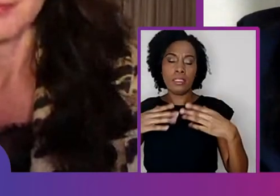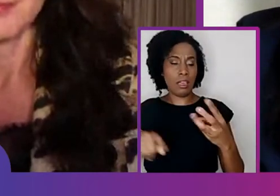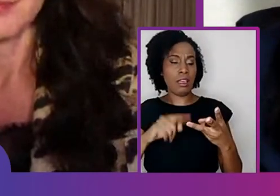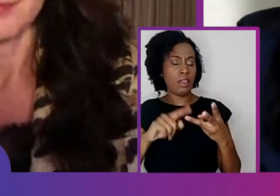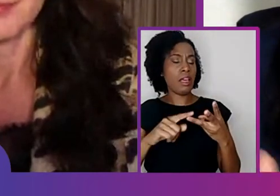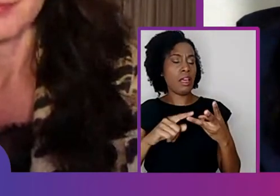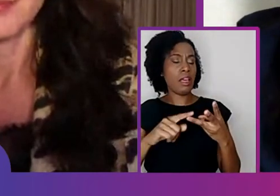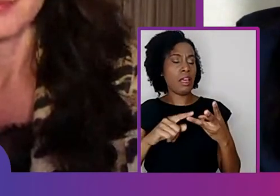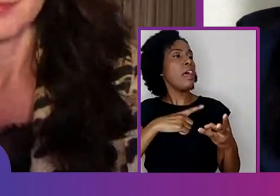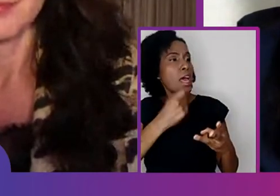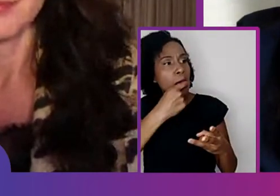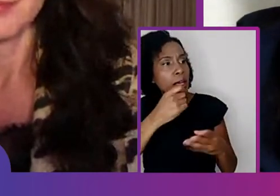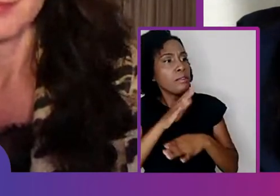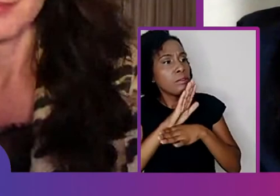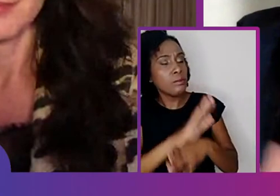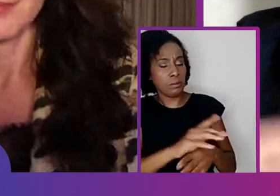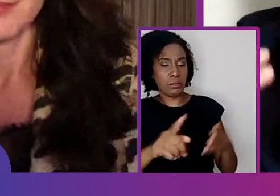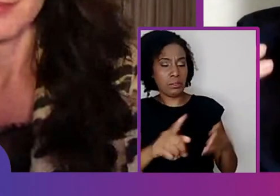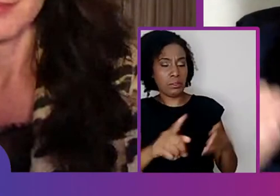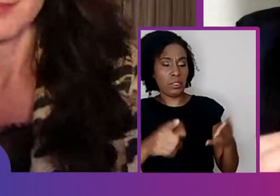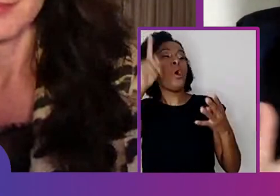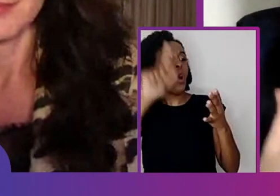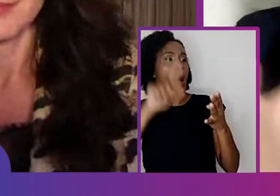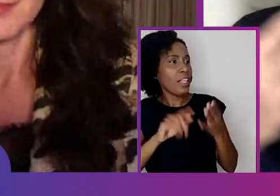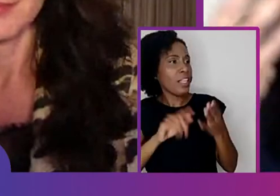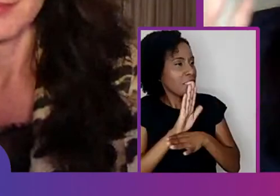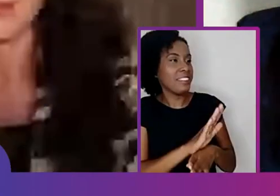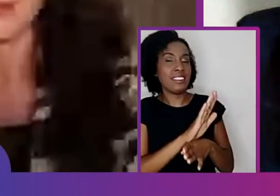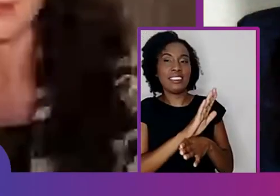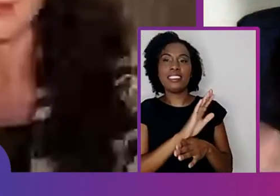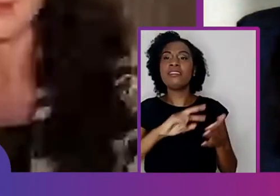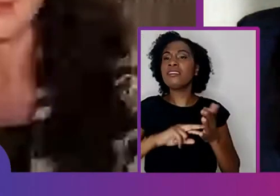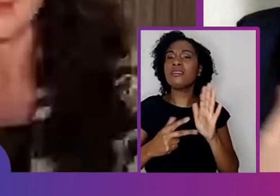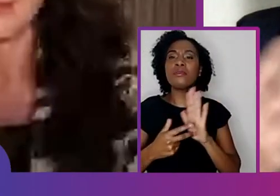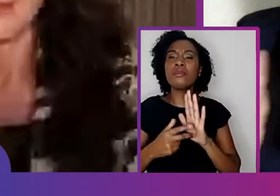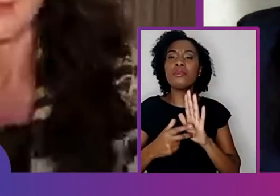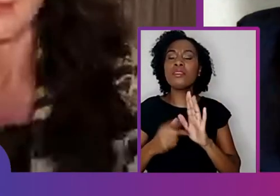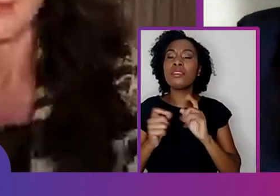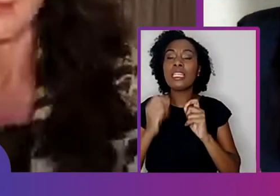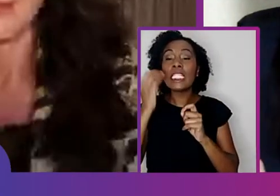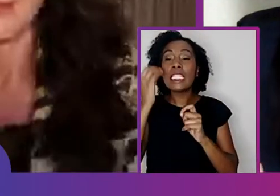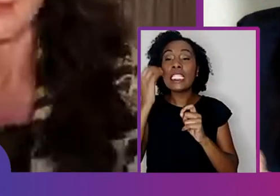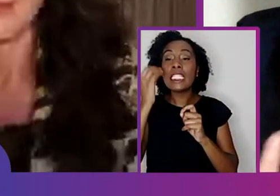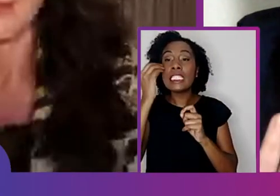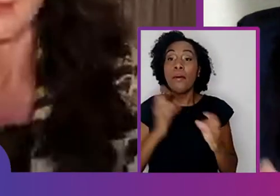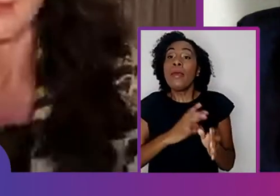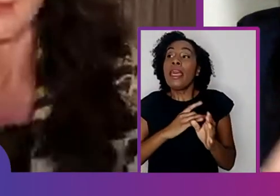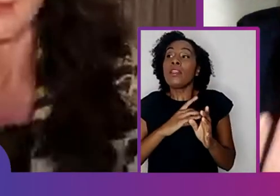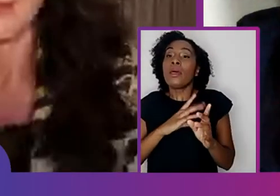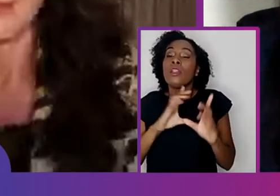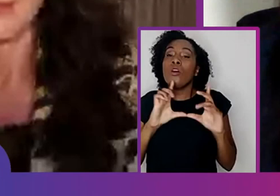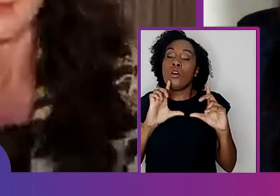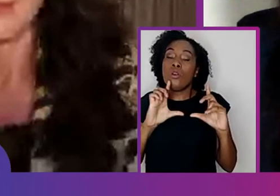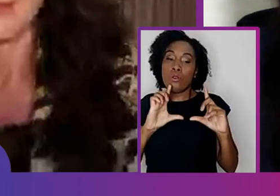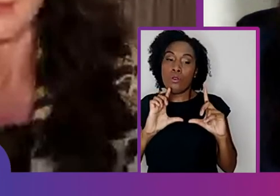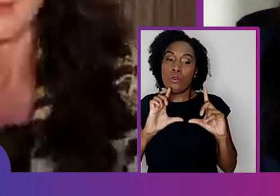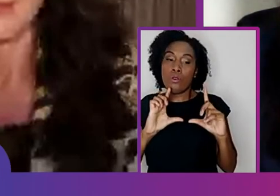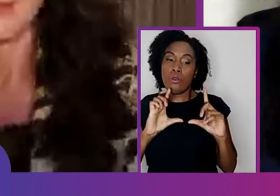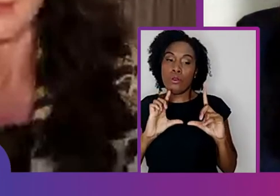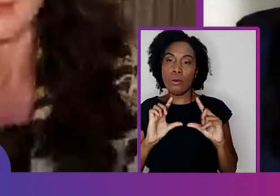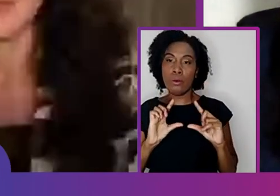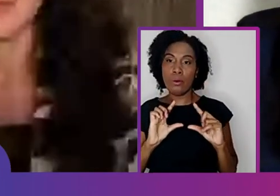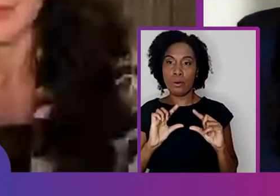resolver? Essas são tentativas de minimizar este medo enorme, essa emoção enorme que é